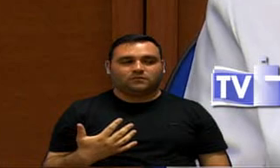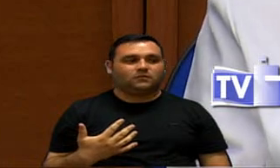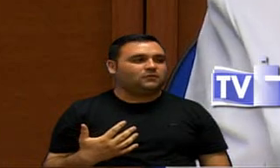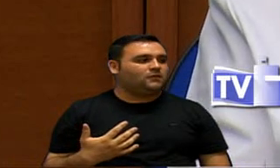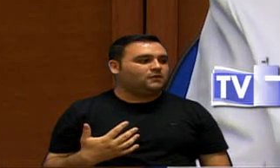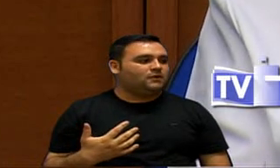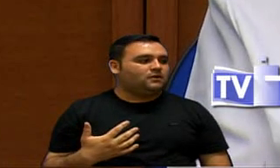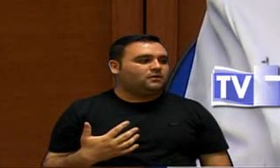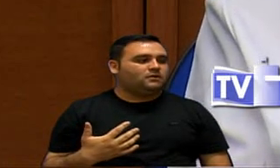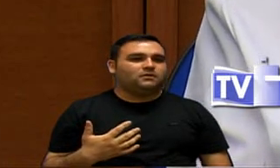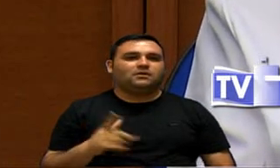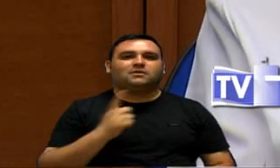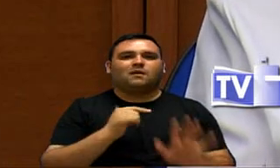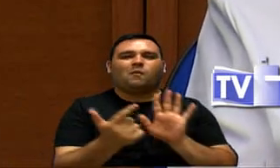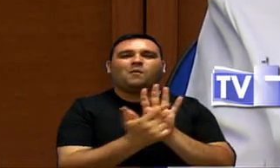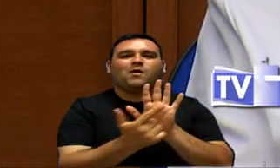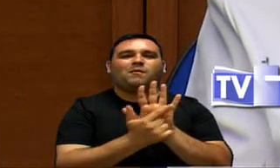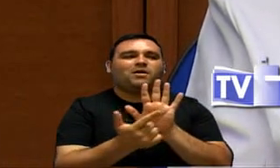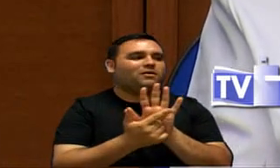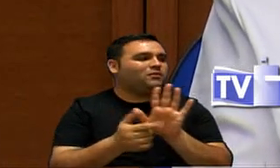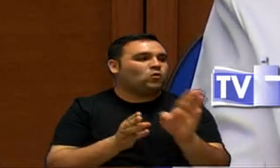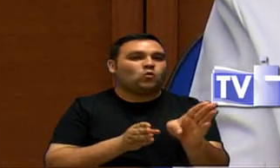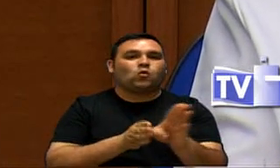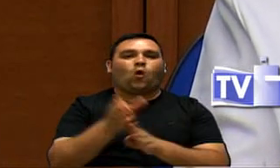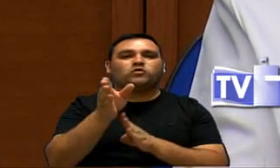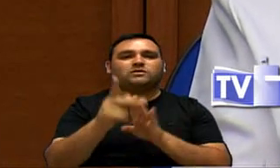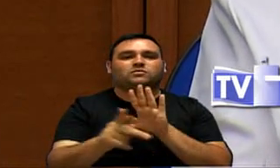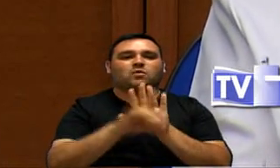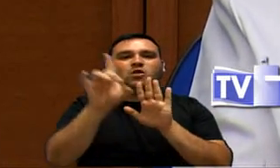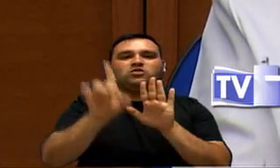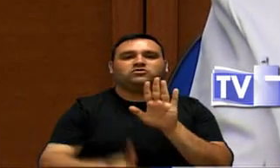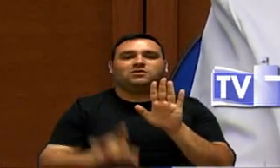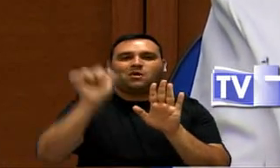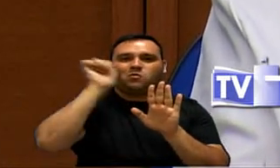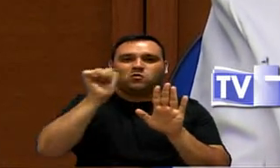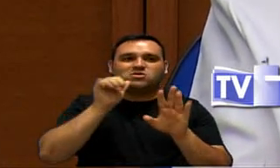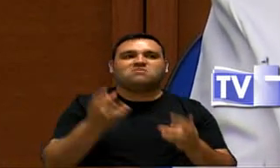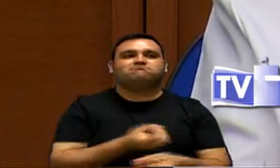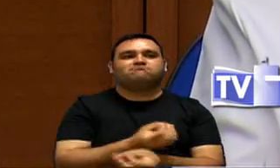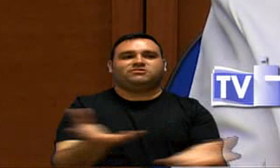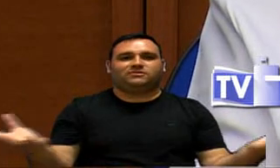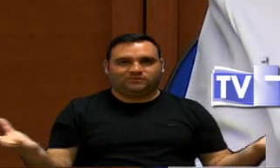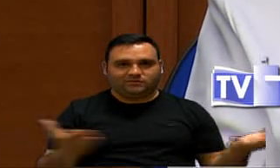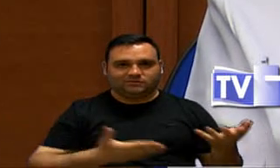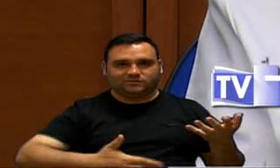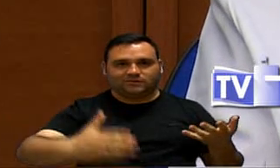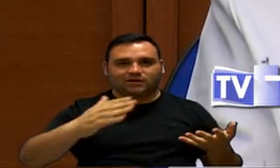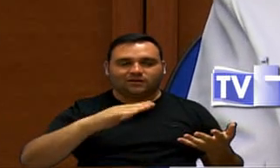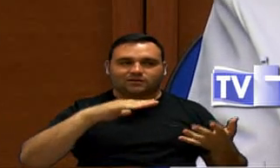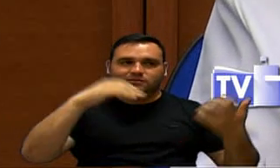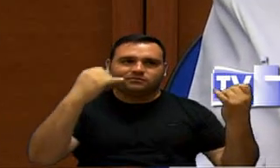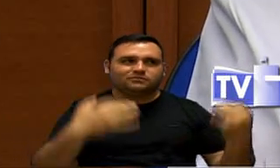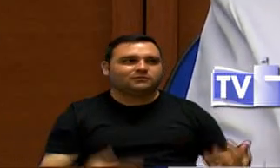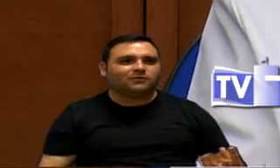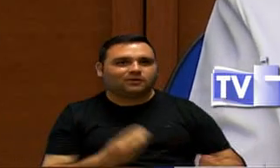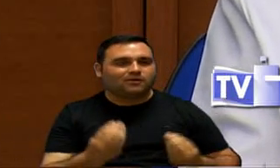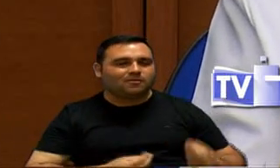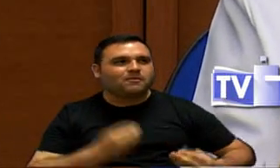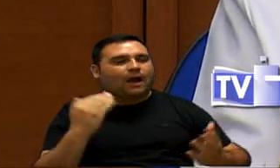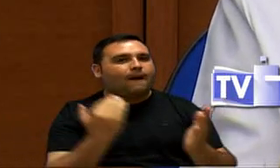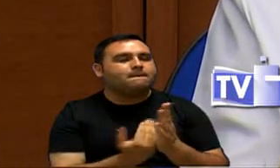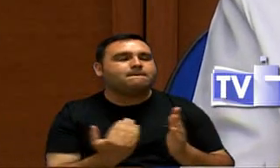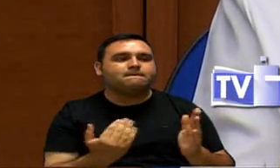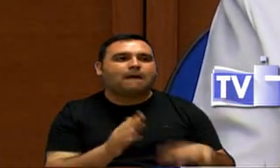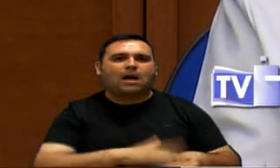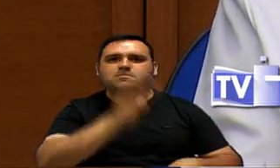que o folheto do Conselho Municipal dos Direitos da Mulher, que vai ser distribuído, vai fazer com que haja mais